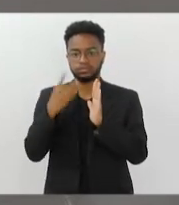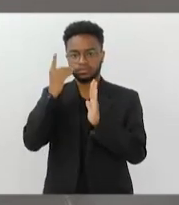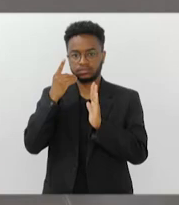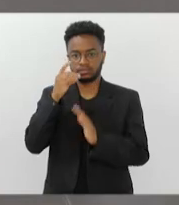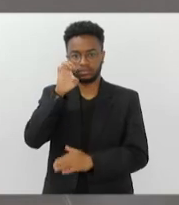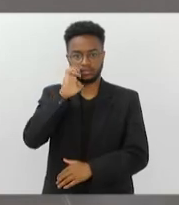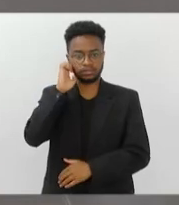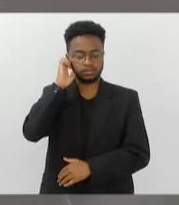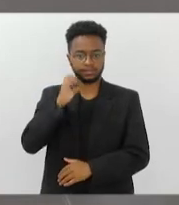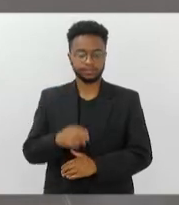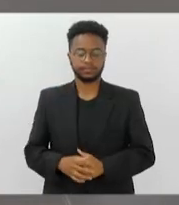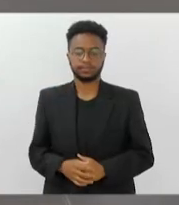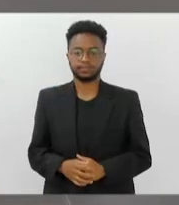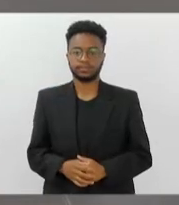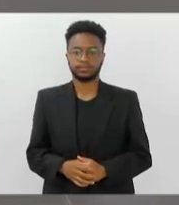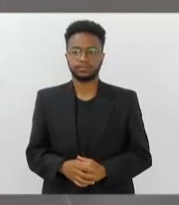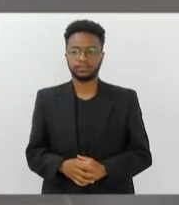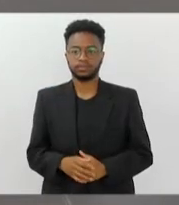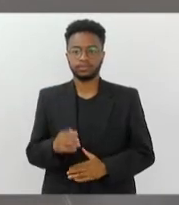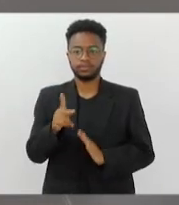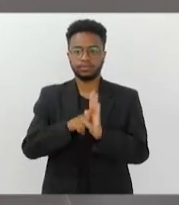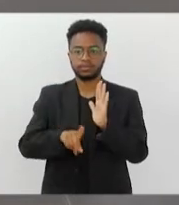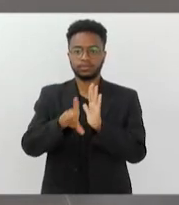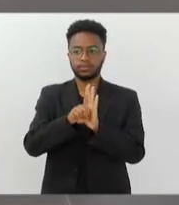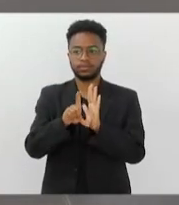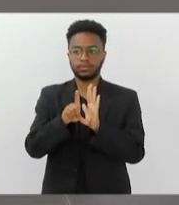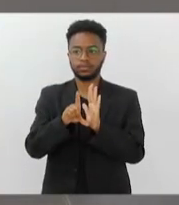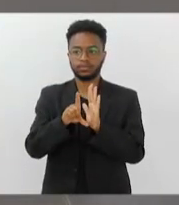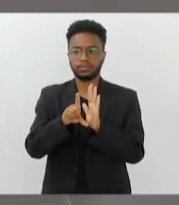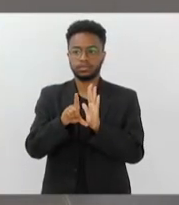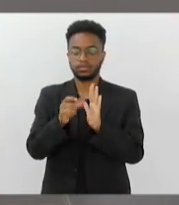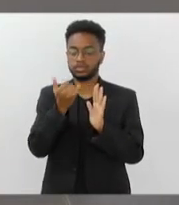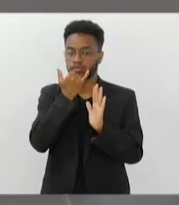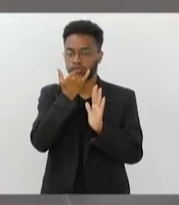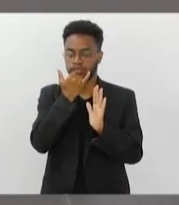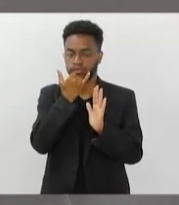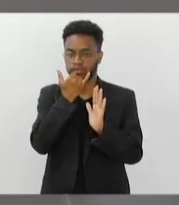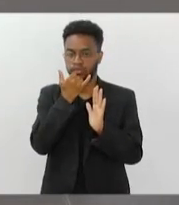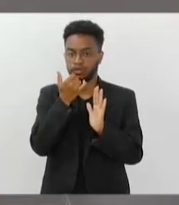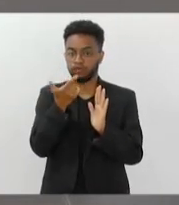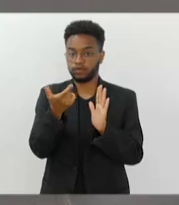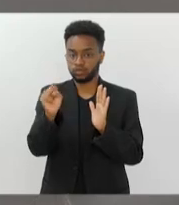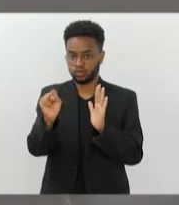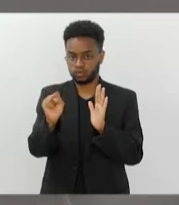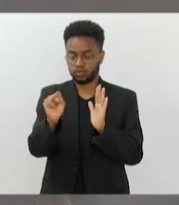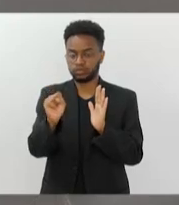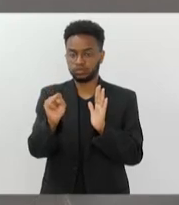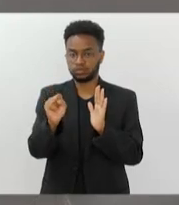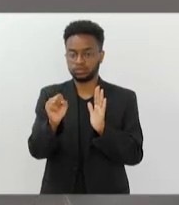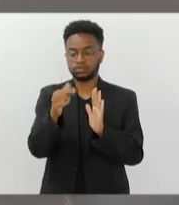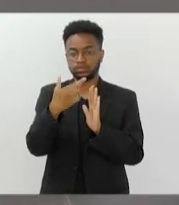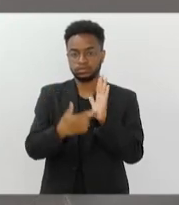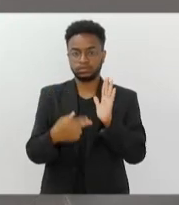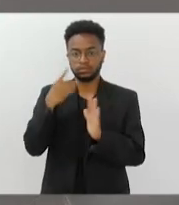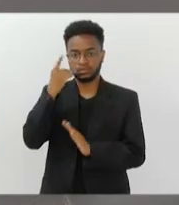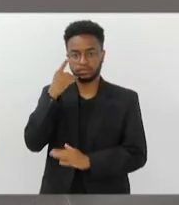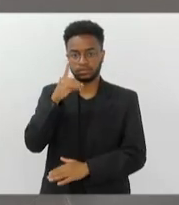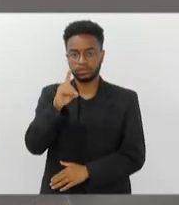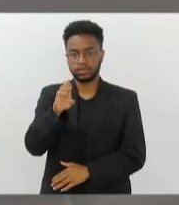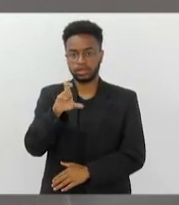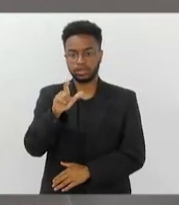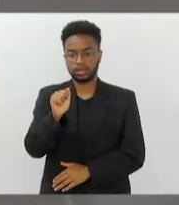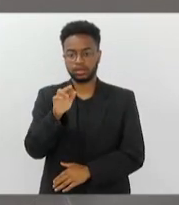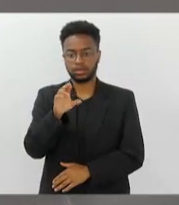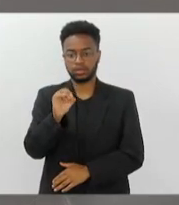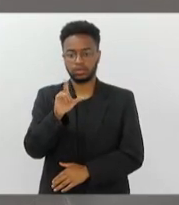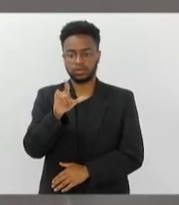deputada Élica Takimoto. Projeto de lei 26 de... Desculpe, é o 28. Relatoria do deputado Guilherme